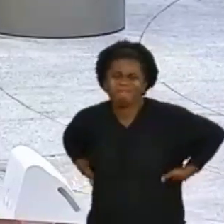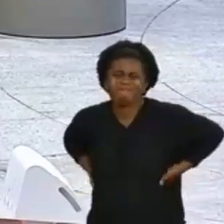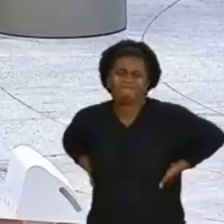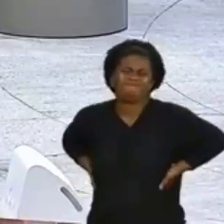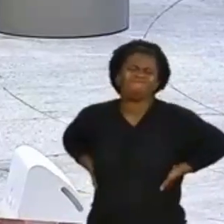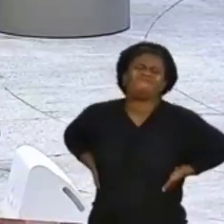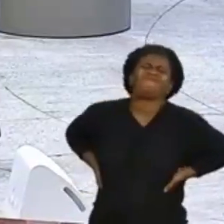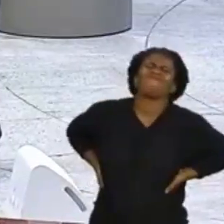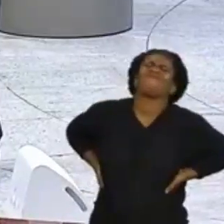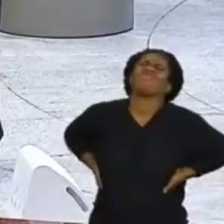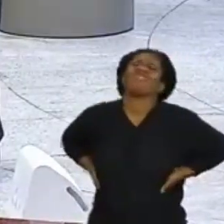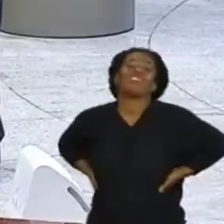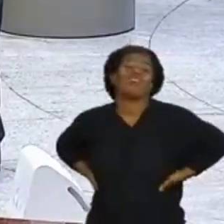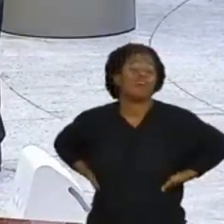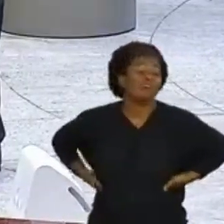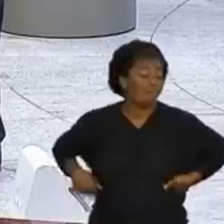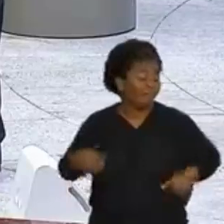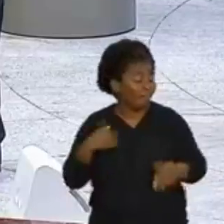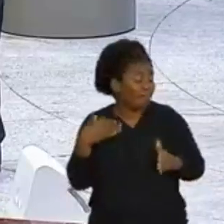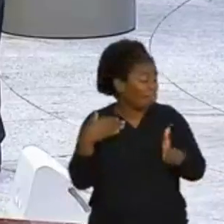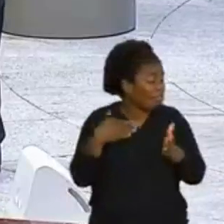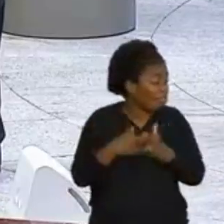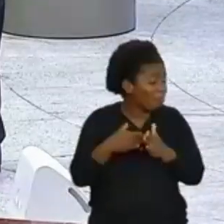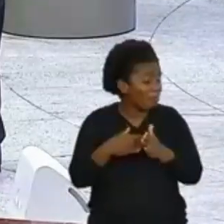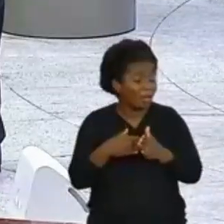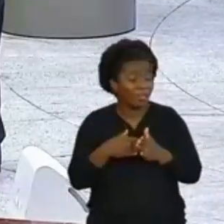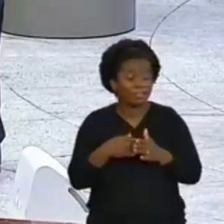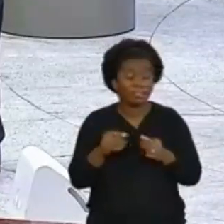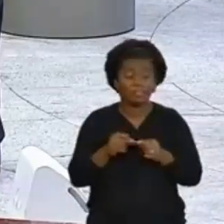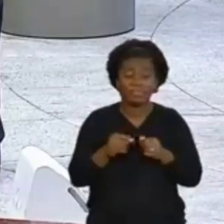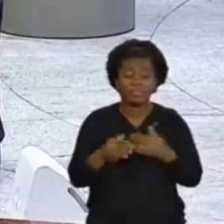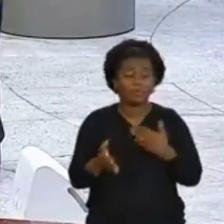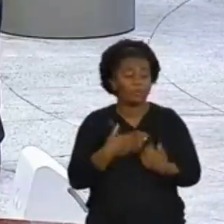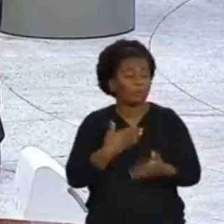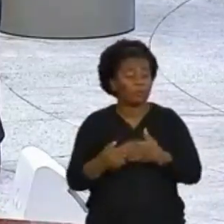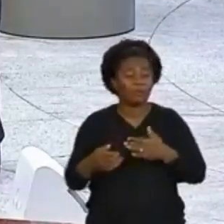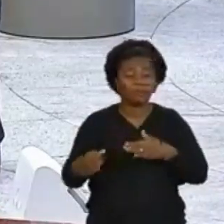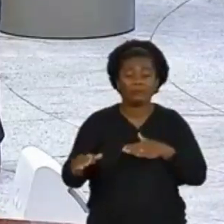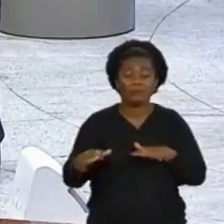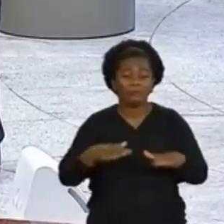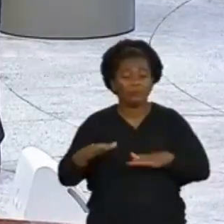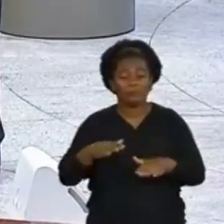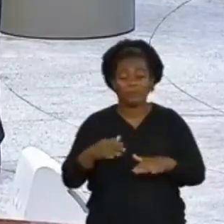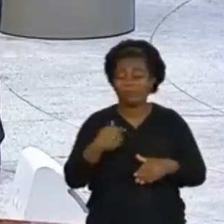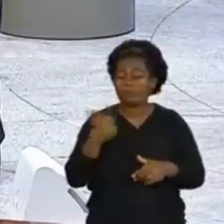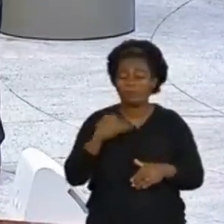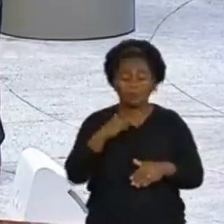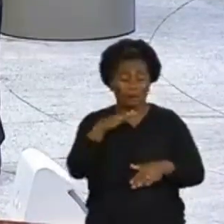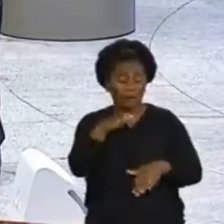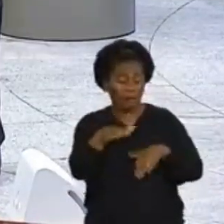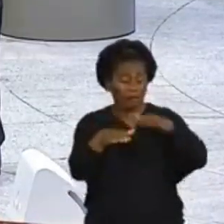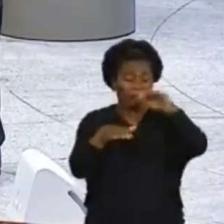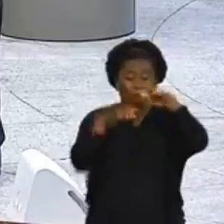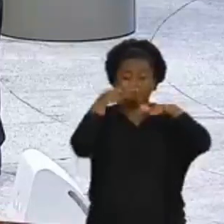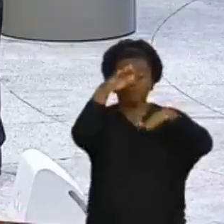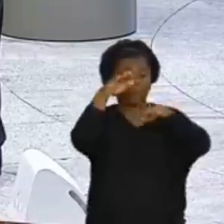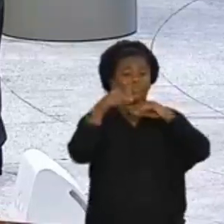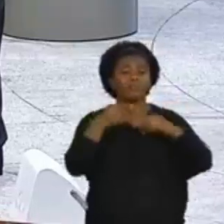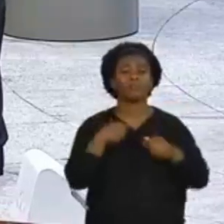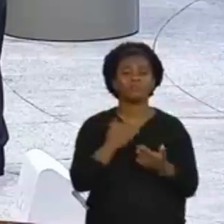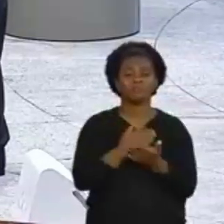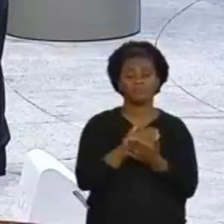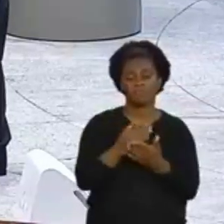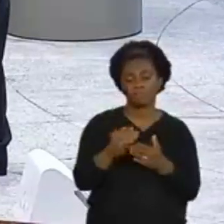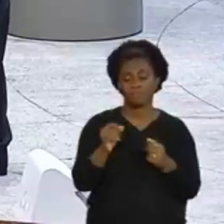dava limitações de fazer qualquer movimento, de andar, de sentar, de subir escada. E aí eu comecei a fazer